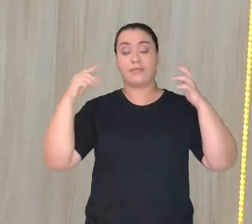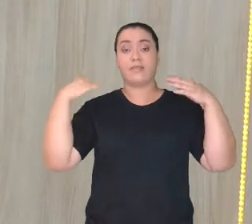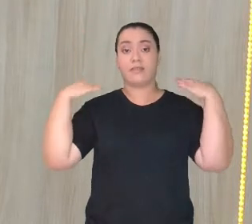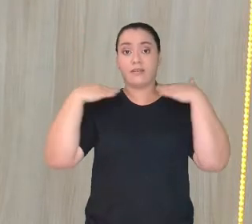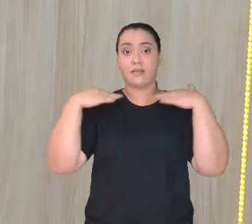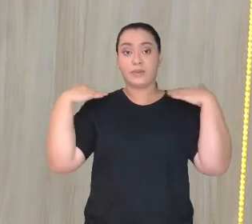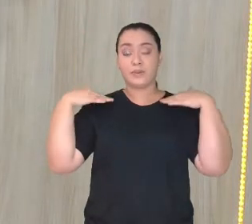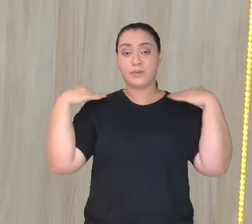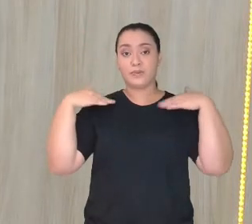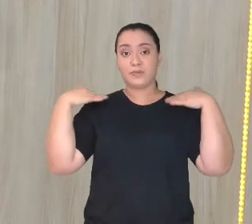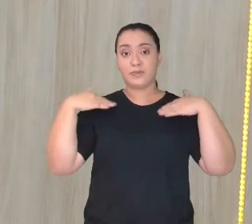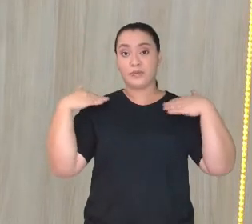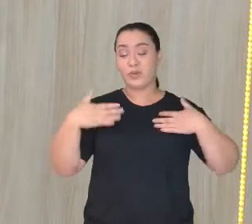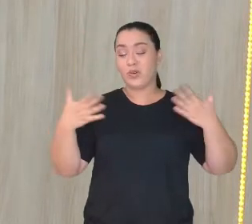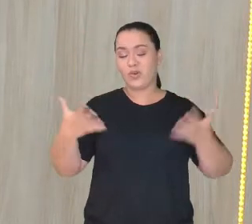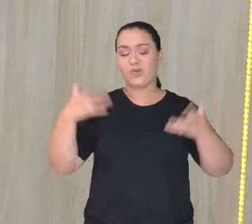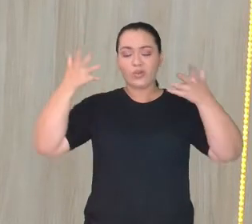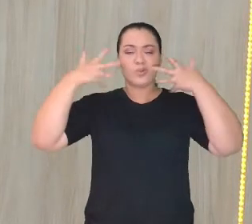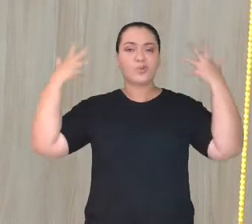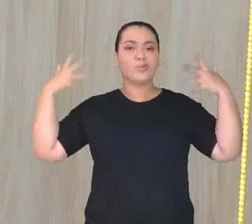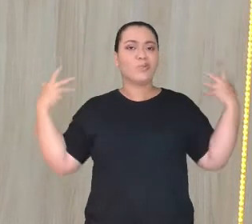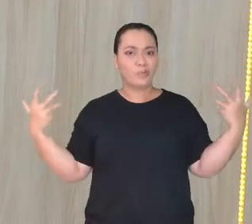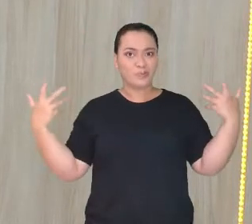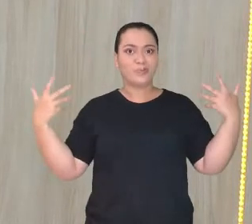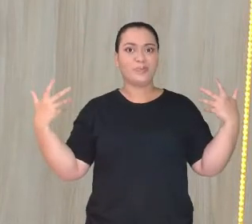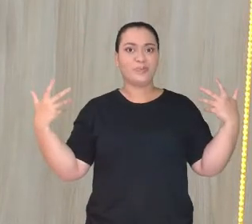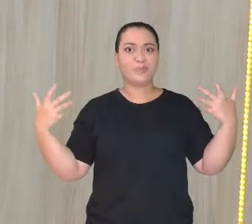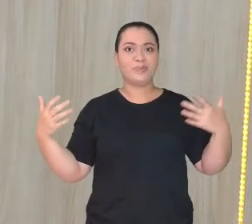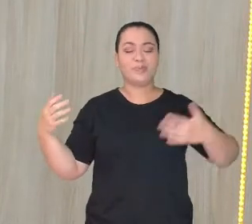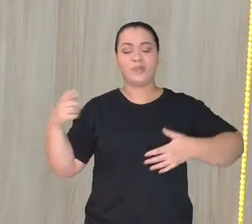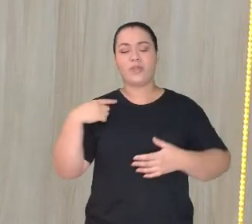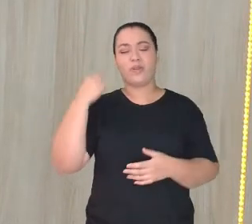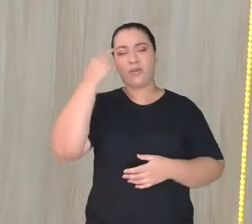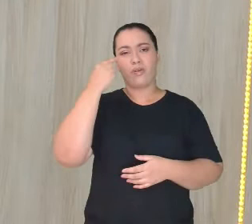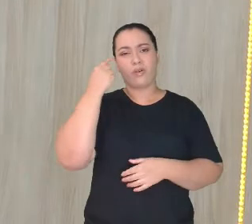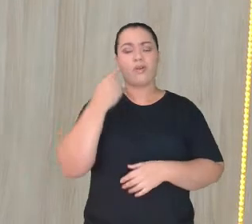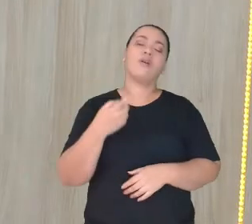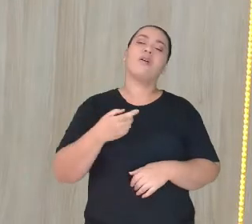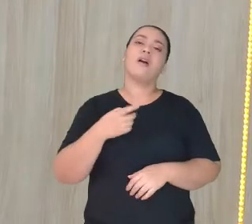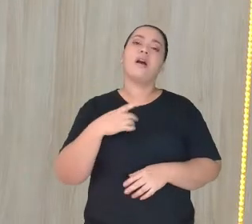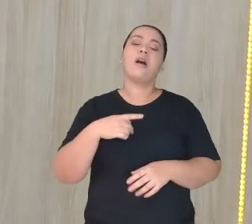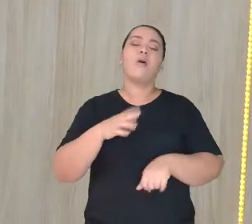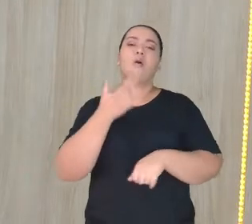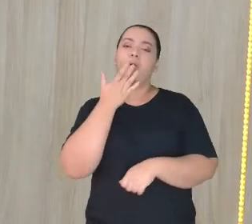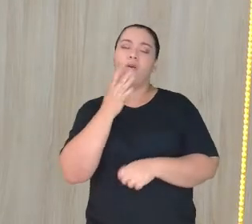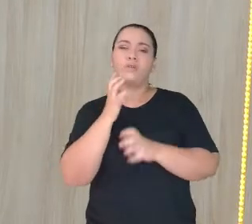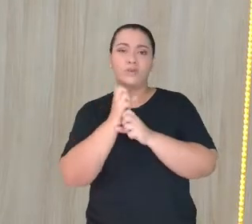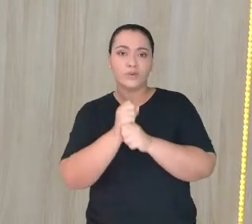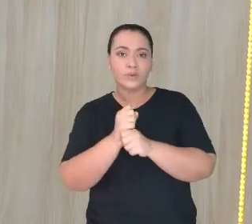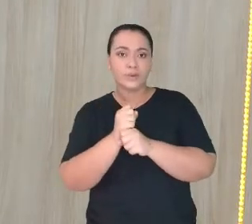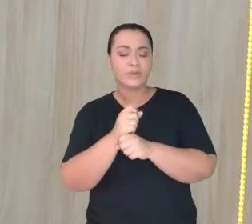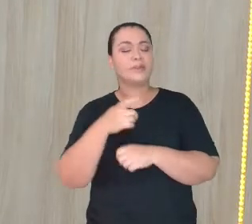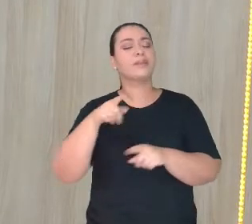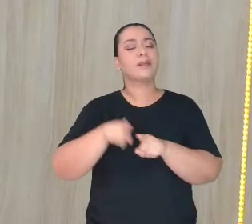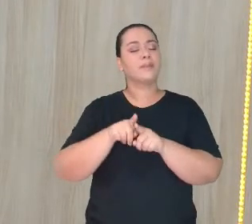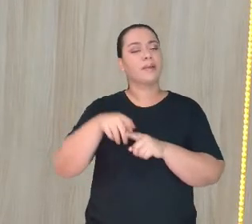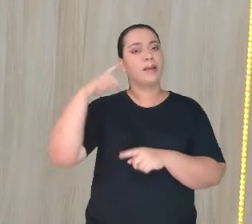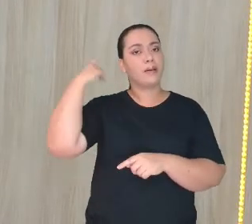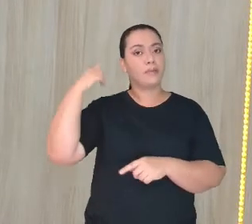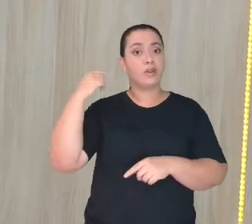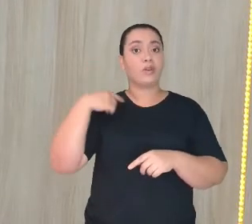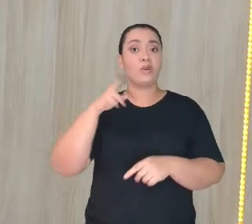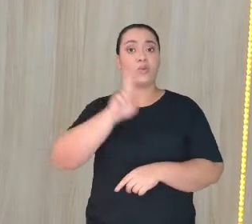altura dos ombros, que hoje estão soltos. Eu tenho olhos escuros e cabelos escuros. E uso um